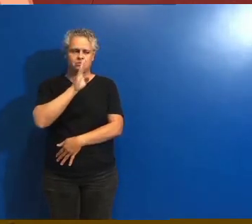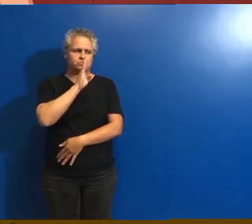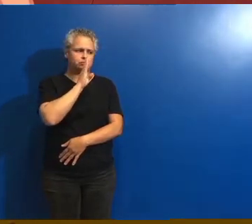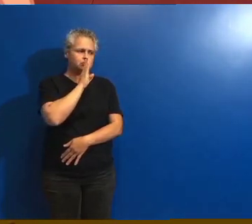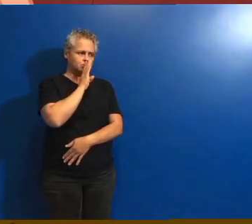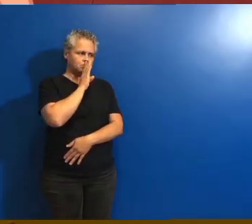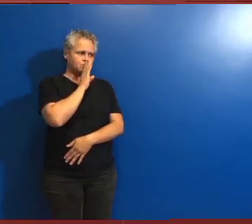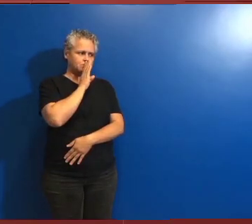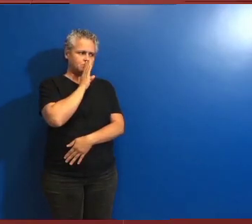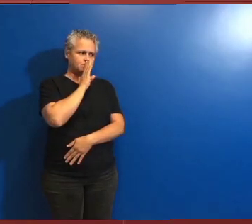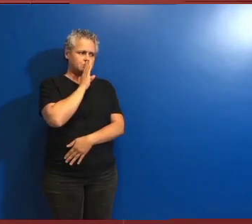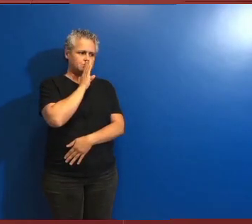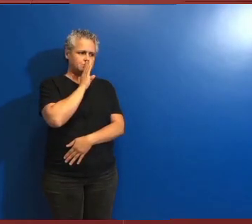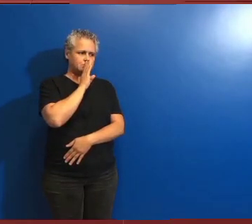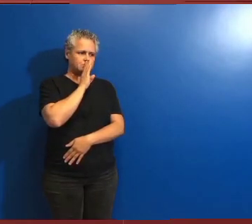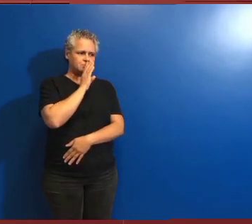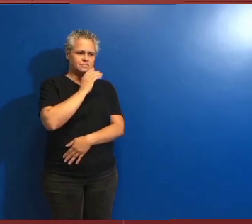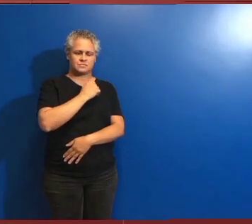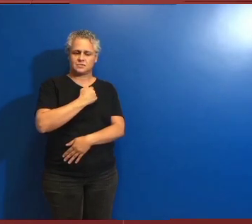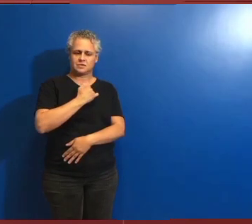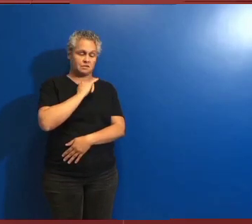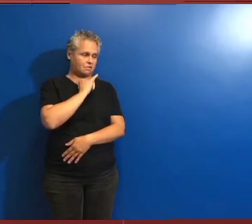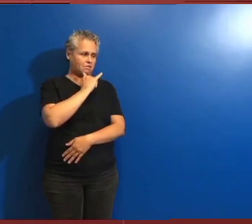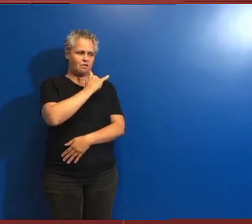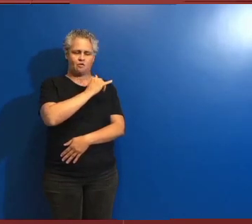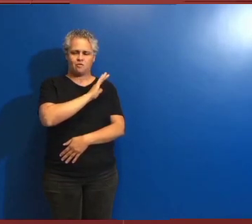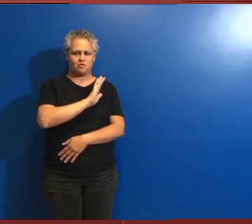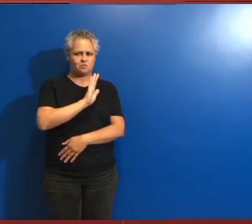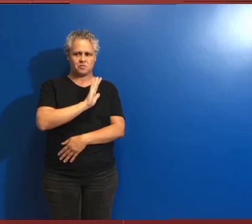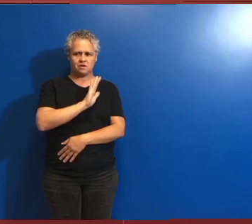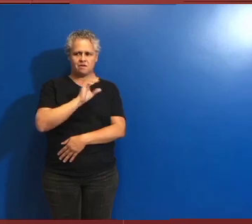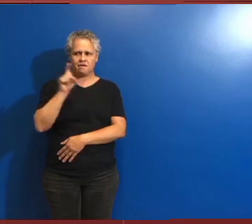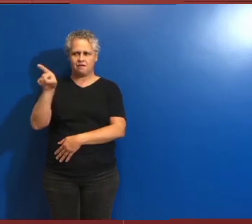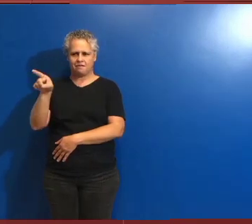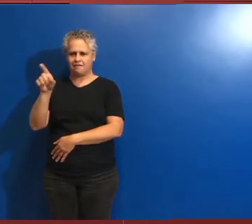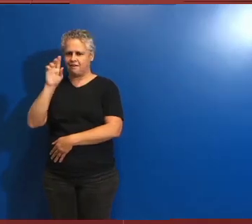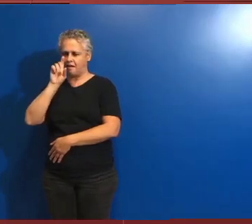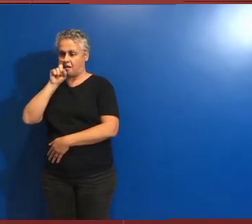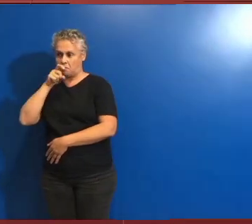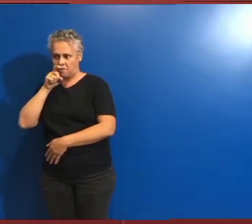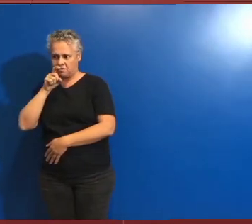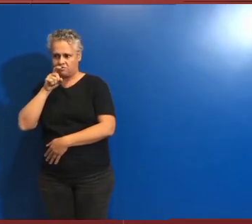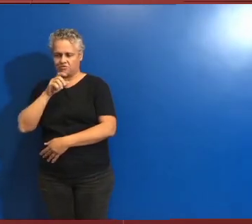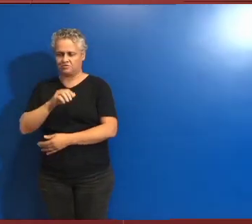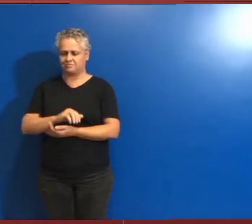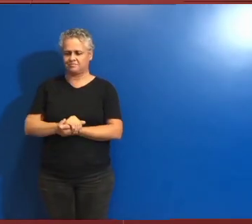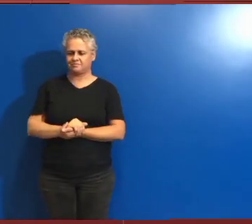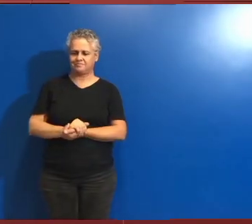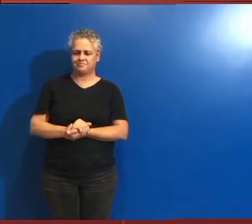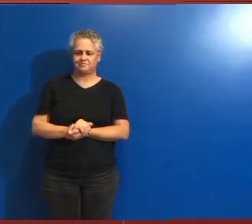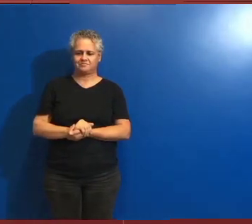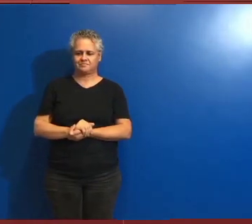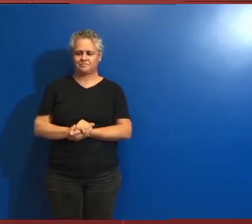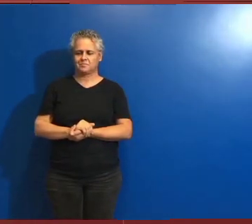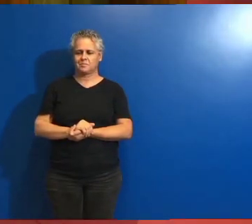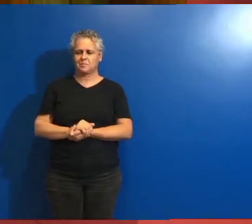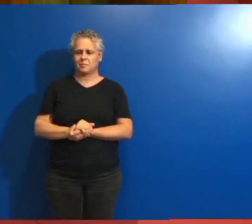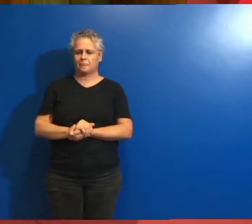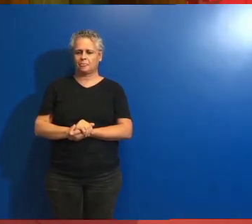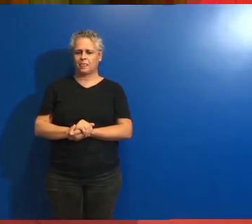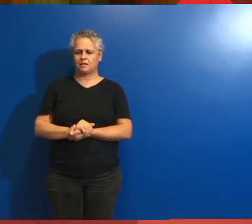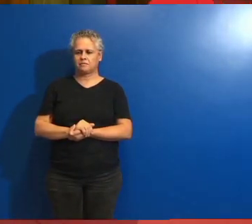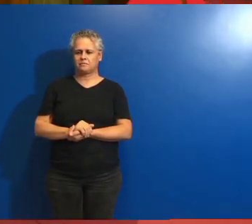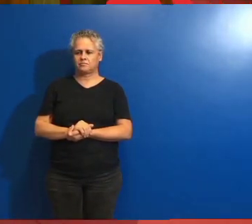Maria ainda não contou a João o que ela havia visto na noite anterior. E quando decide dizer a ele que a mulher